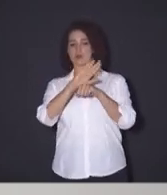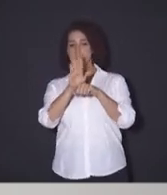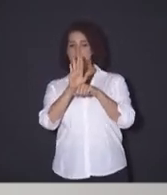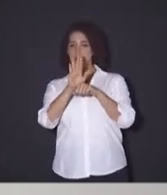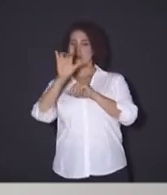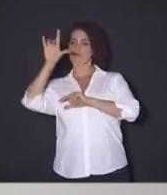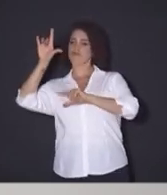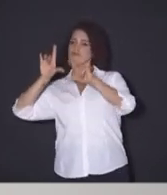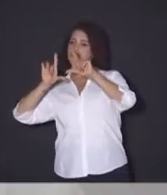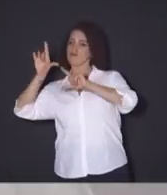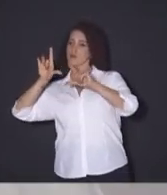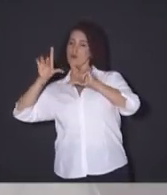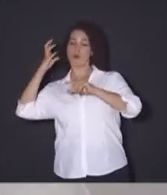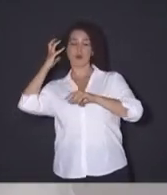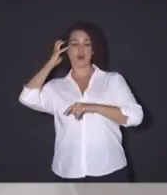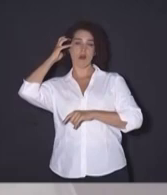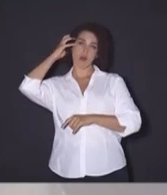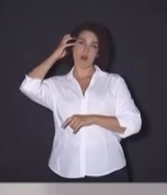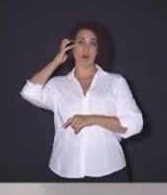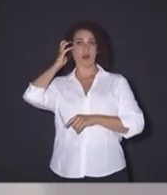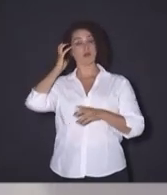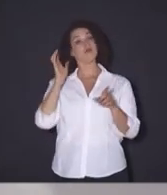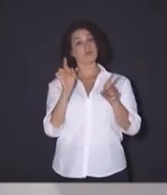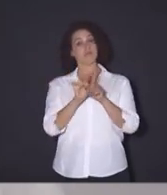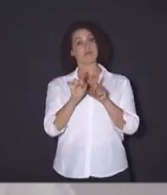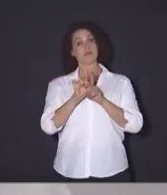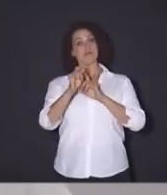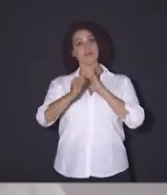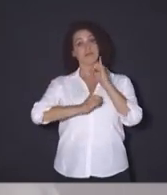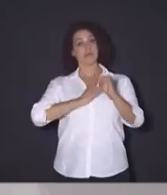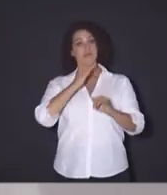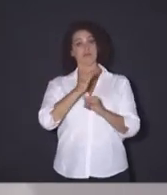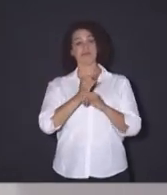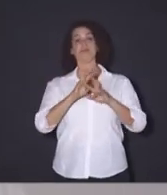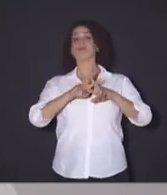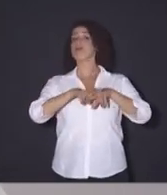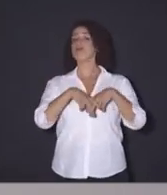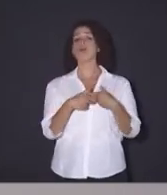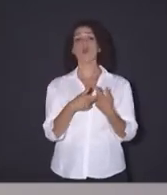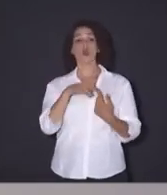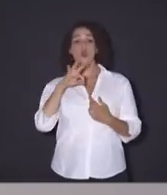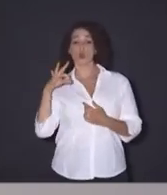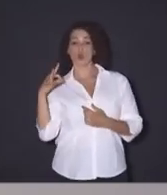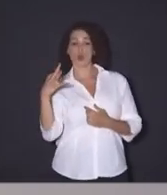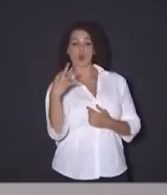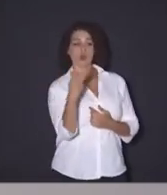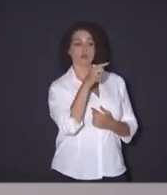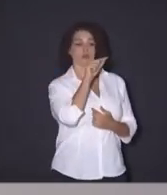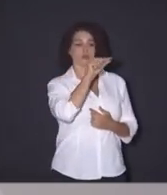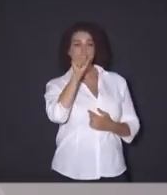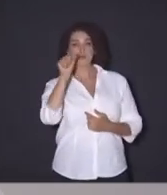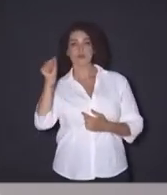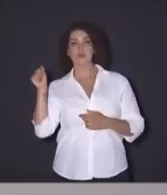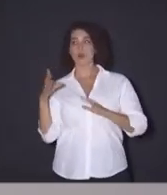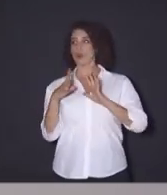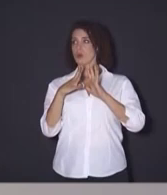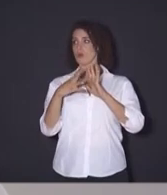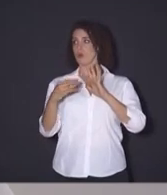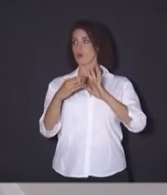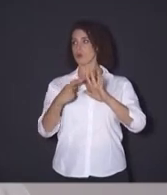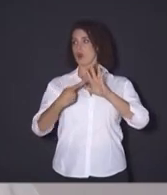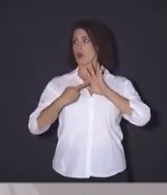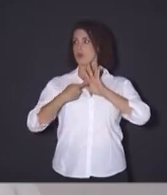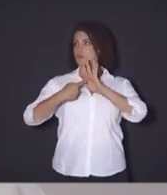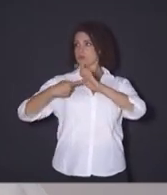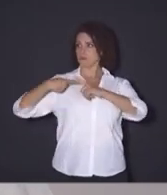televisão ou rádio e até mesmo na internet porque todos esses modelos vão se reproduzir e